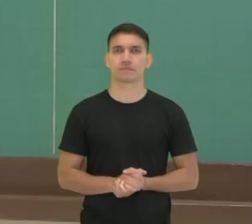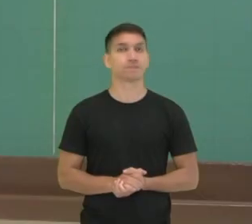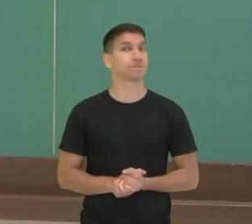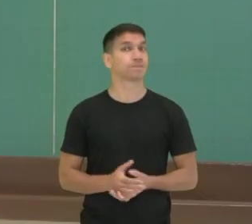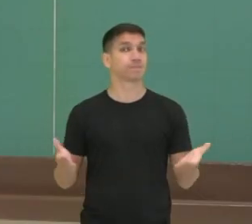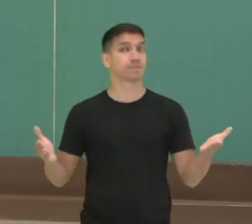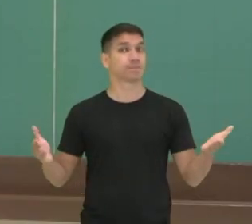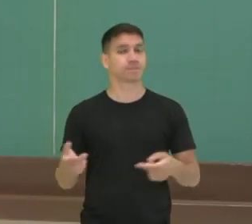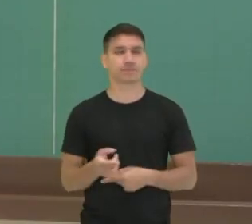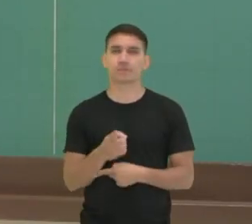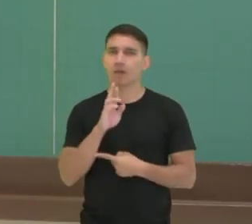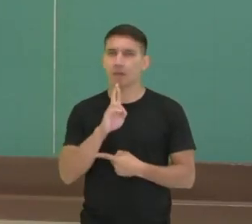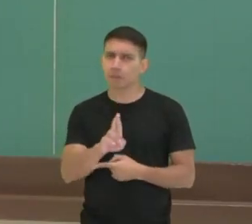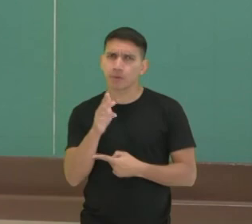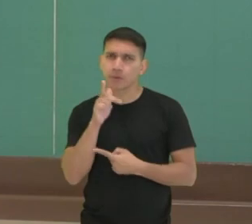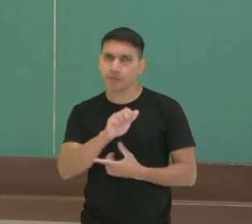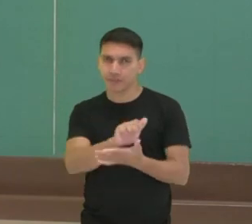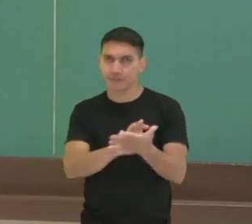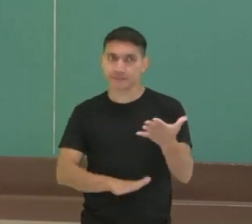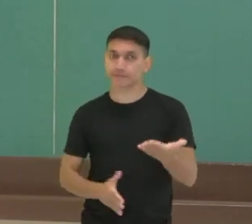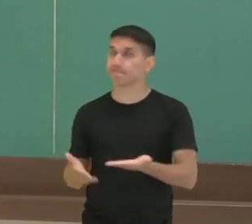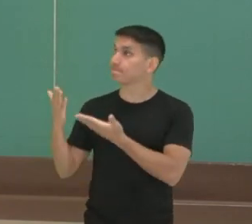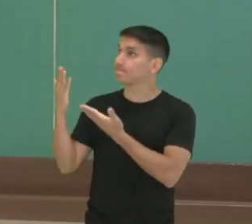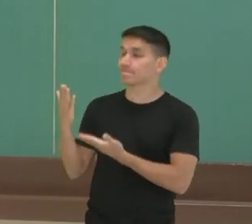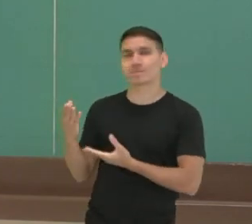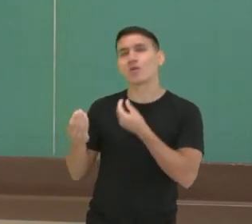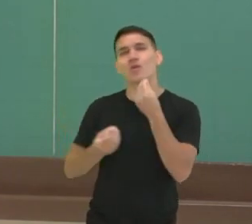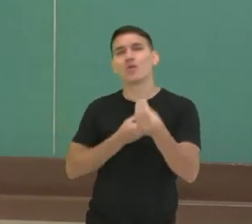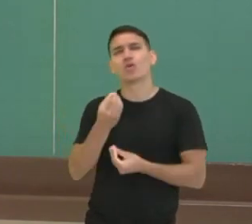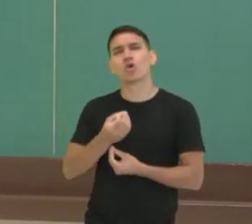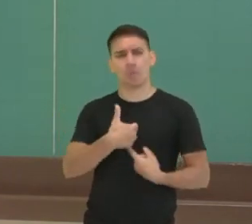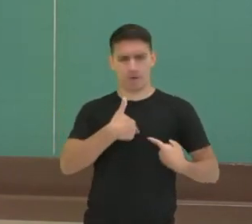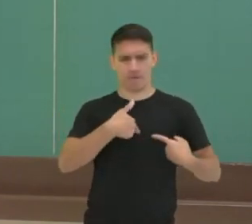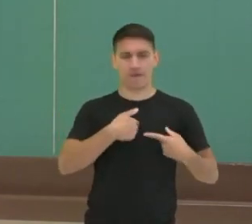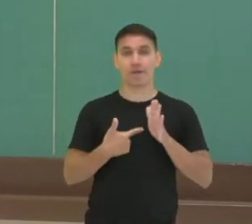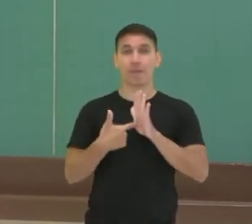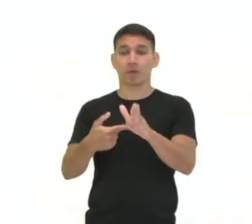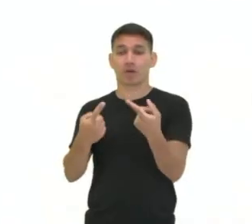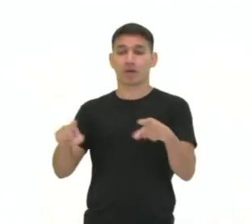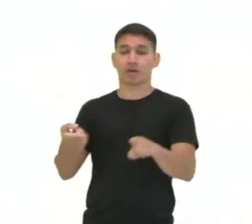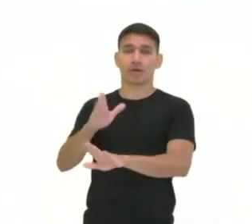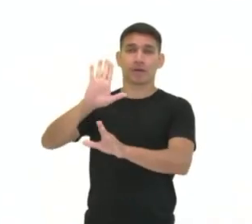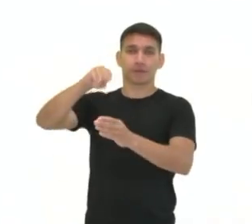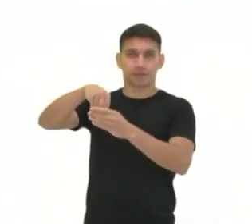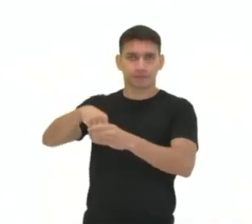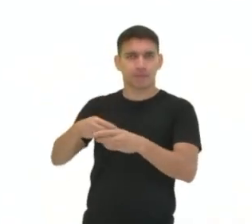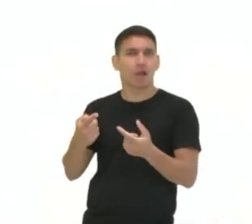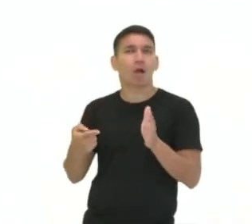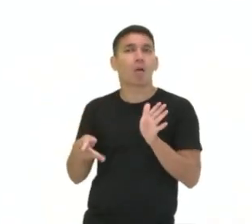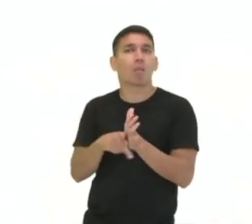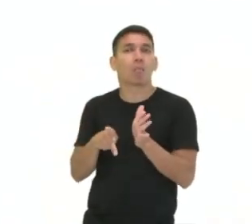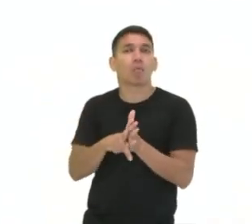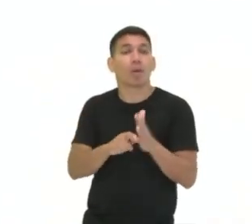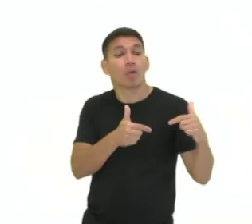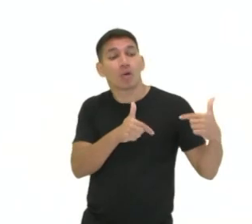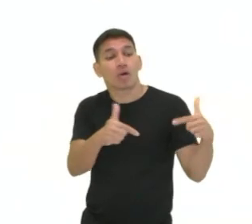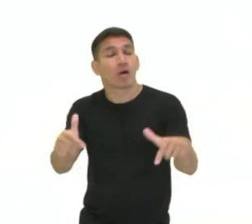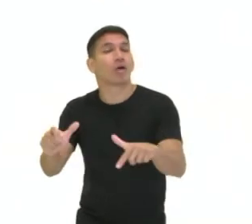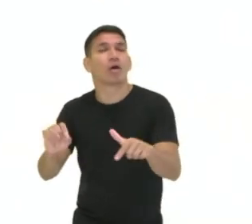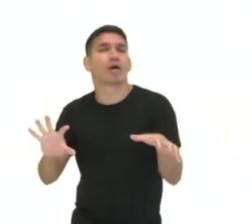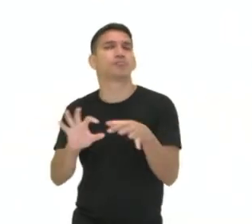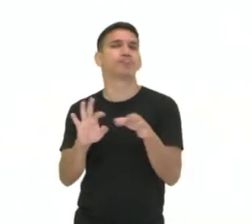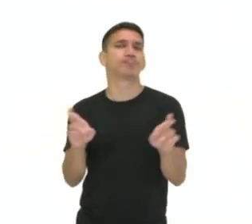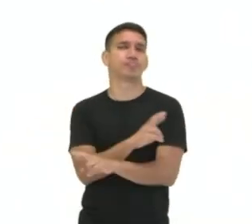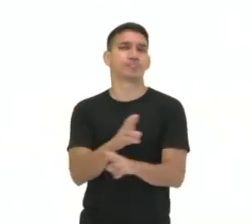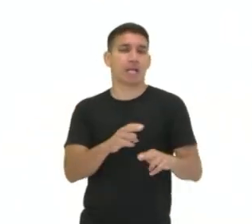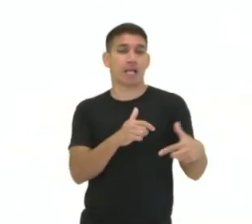Então, pessoal, responderam a atividade? Como Vargas é representado na canção? É representado por meio do trabalhismo, no qual os trabalhadores